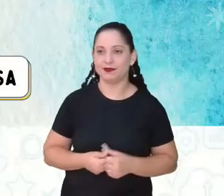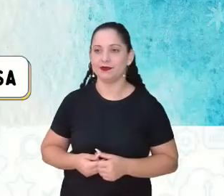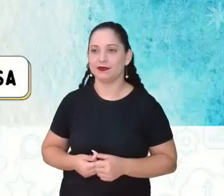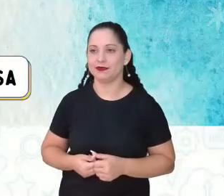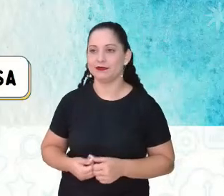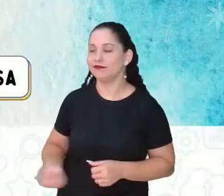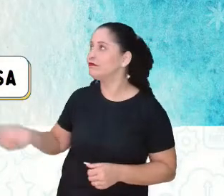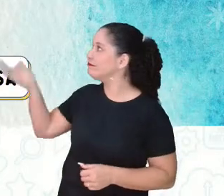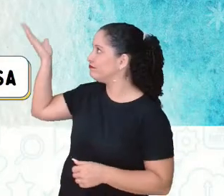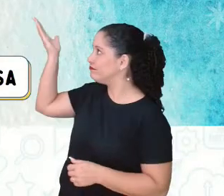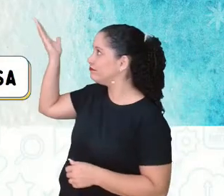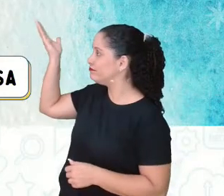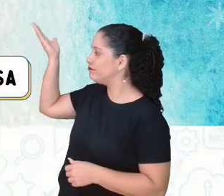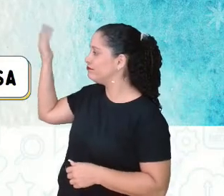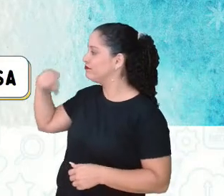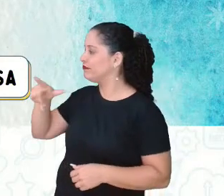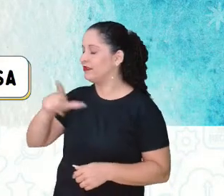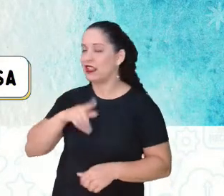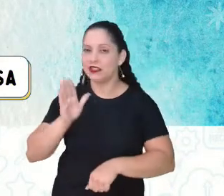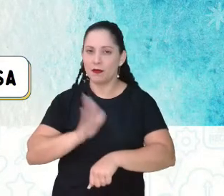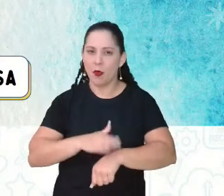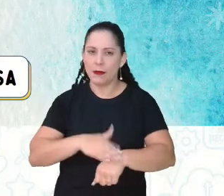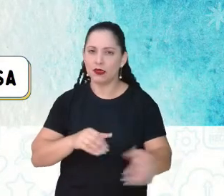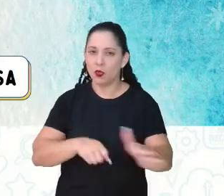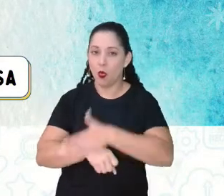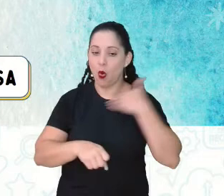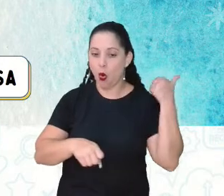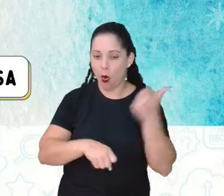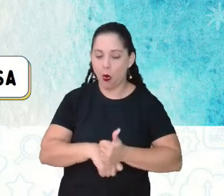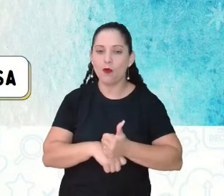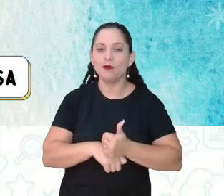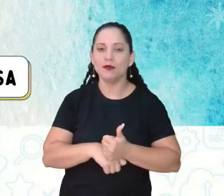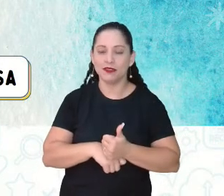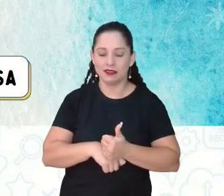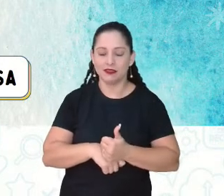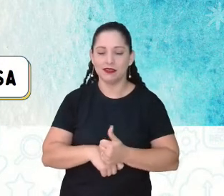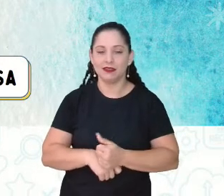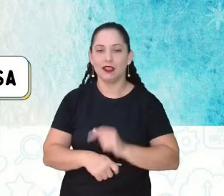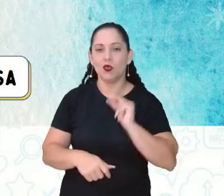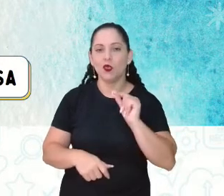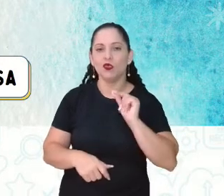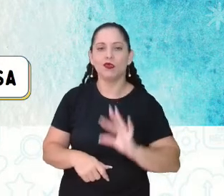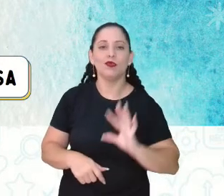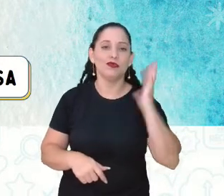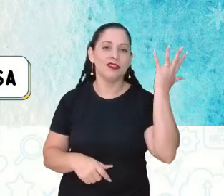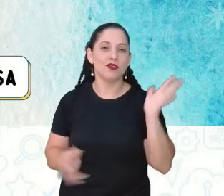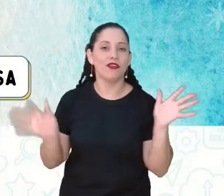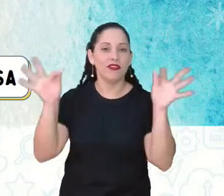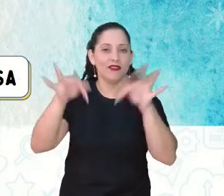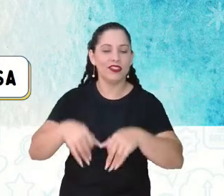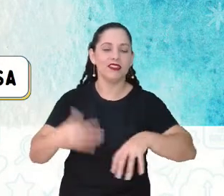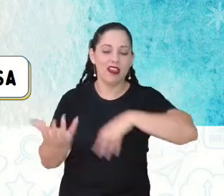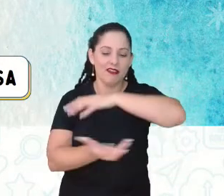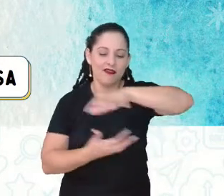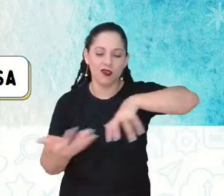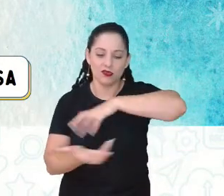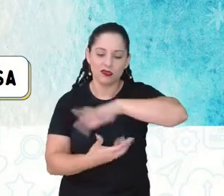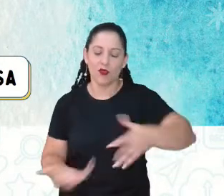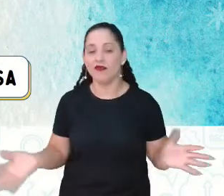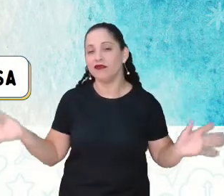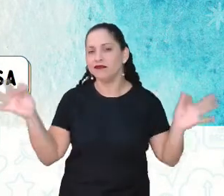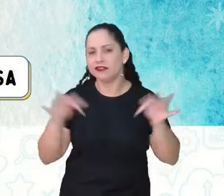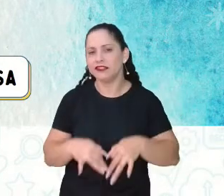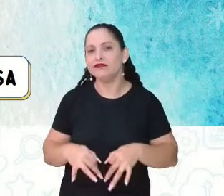nesse momento, né? Nesse momento aí do golpe de Brumário, foi que se deu o fim da Revolução. E como eu estava dizendo antes,